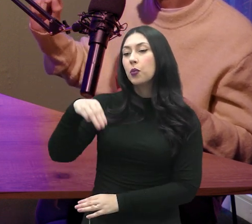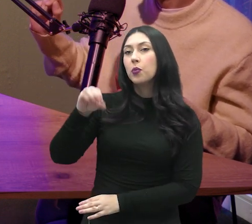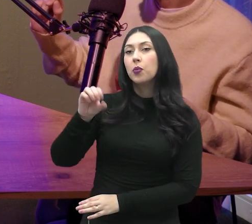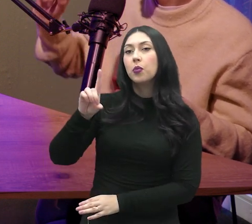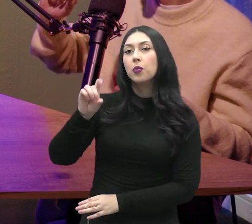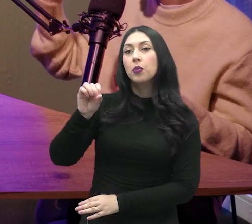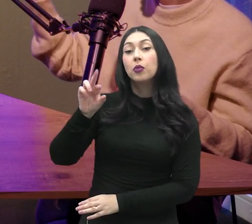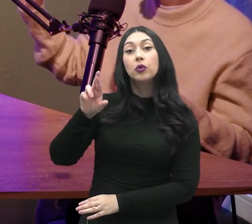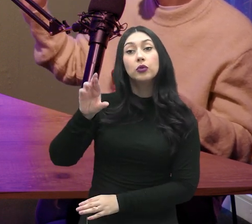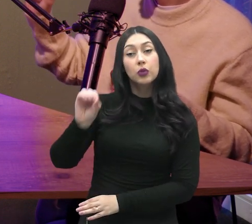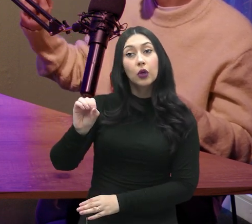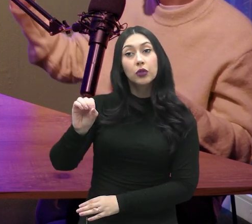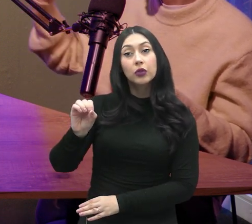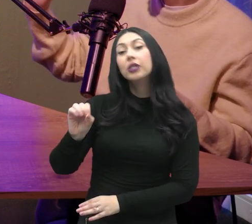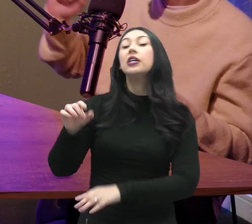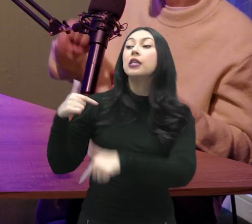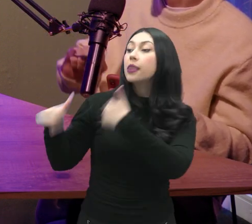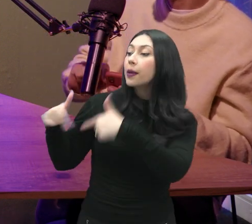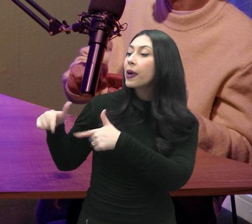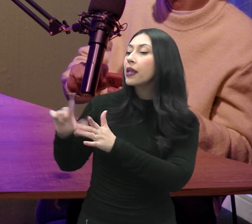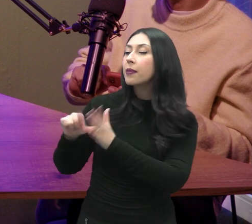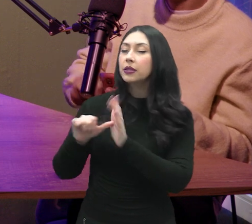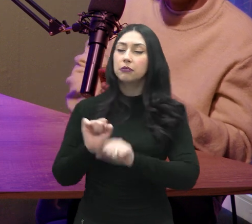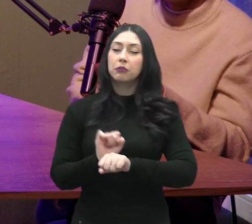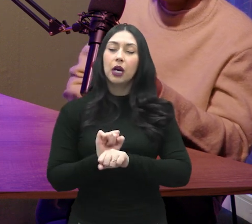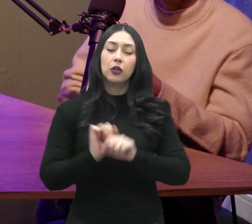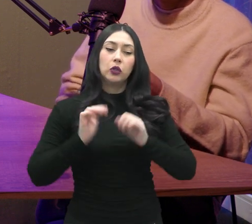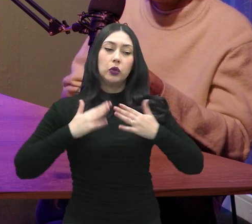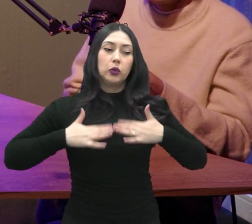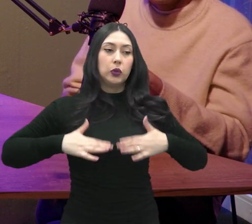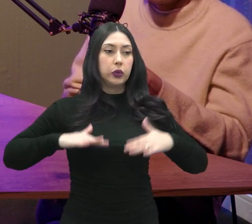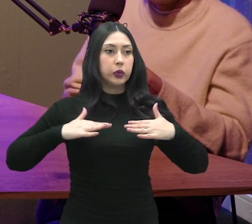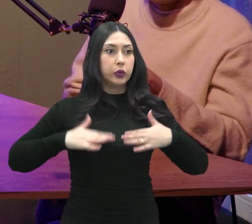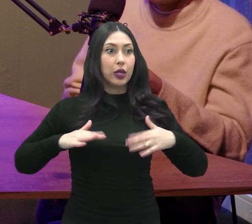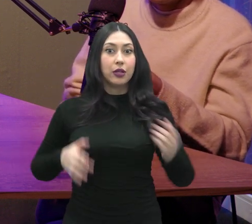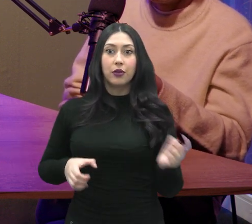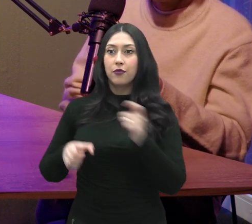Pomodoro, né? Que é trabalha um tanto de tempo e depois você descansa mais um pouquinho, né? Isso.